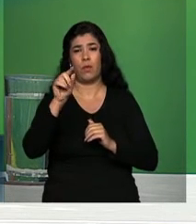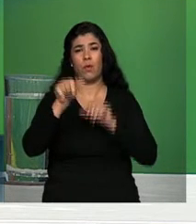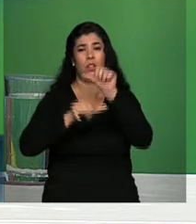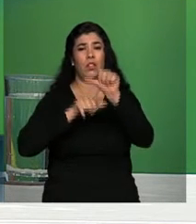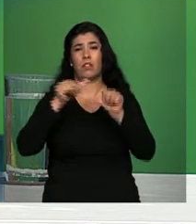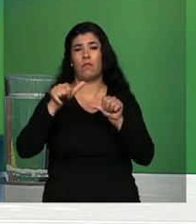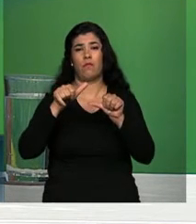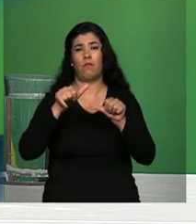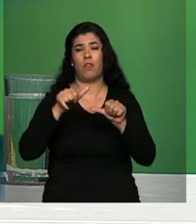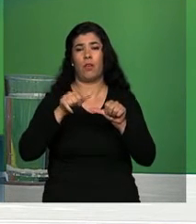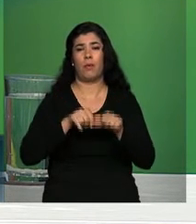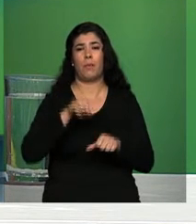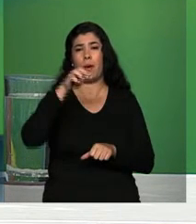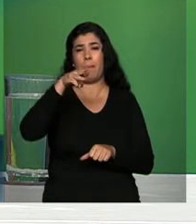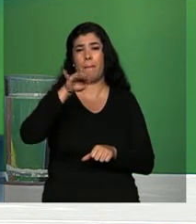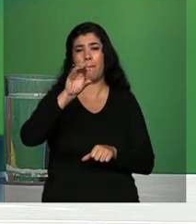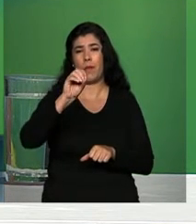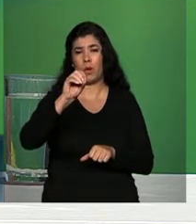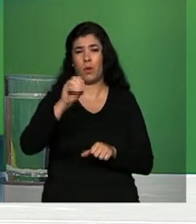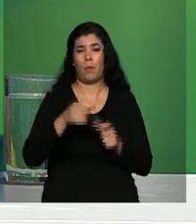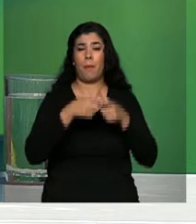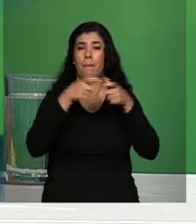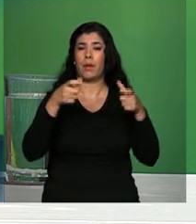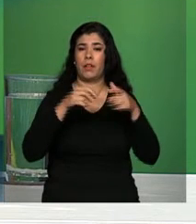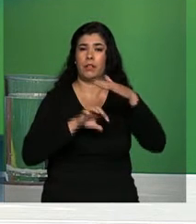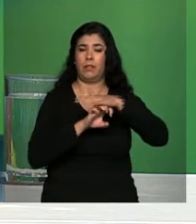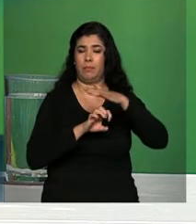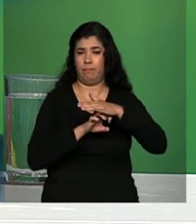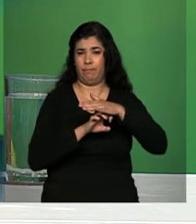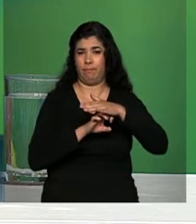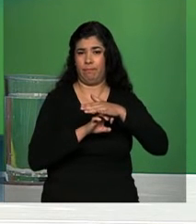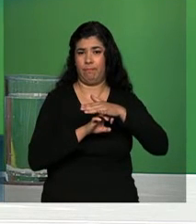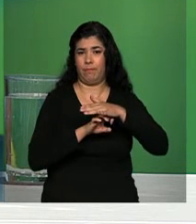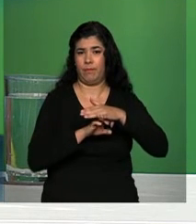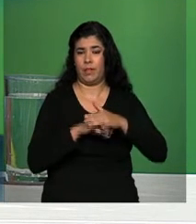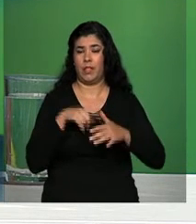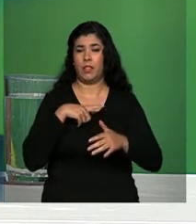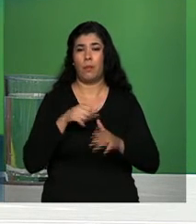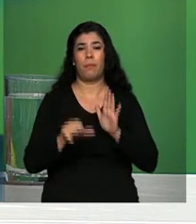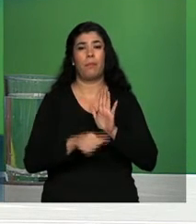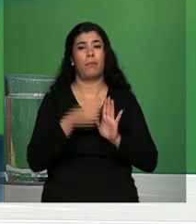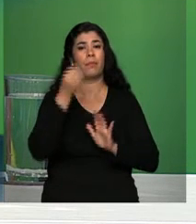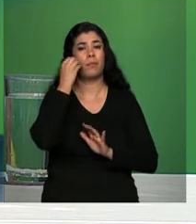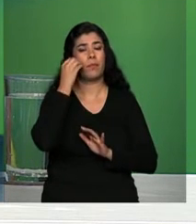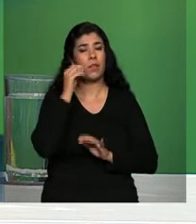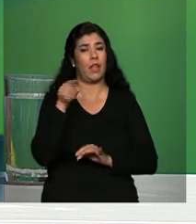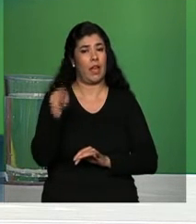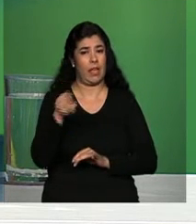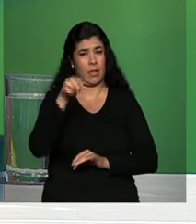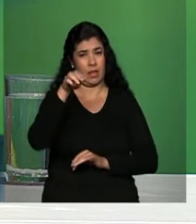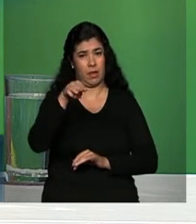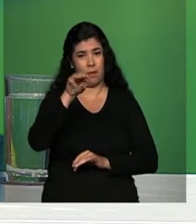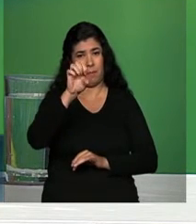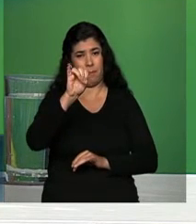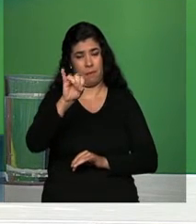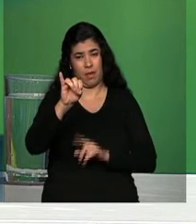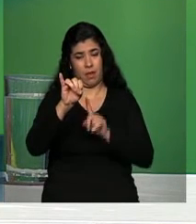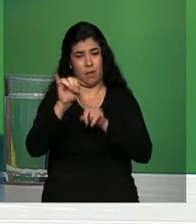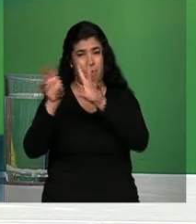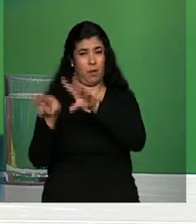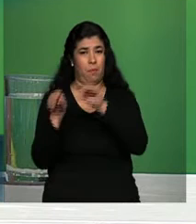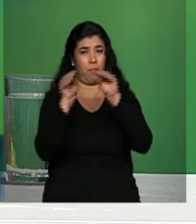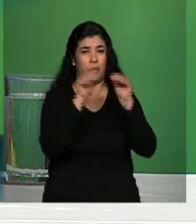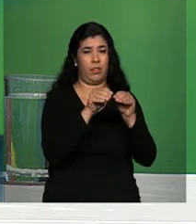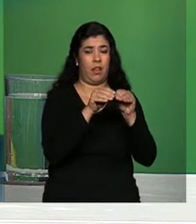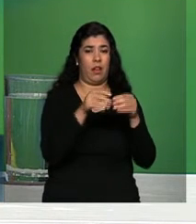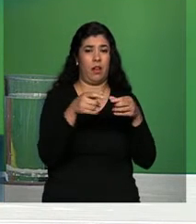micro. Então, nós temos que primeiro testar este um emprego como MEI, para depois nós pensarmos